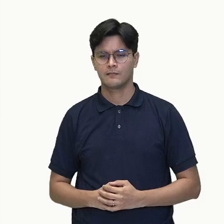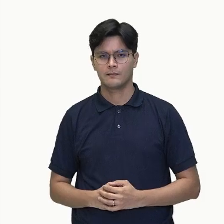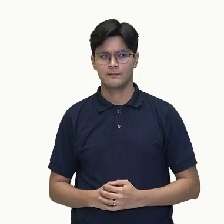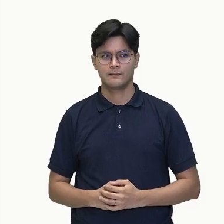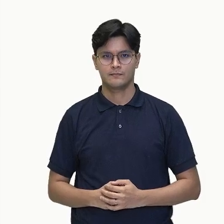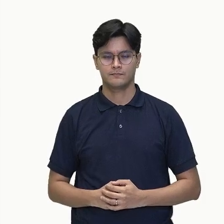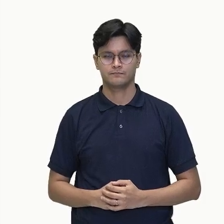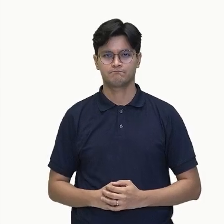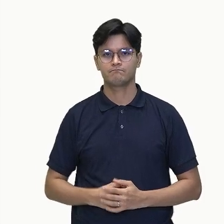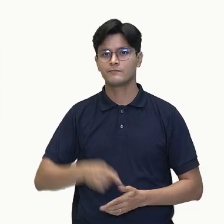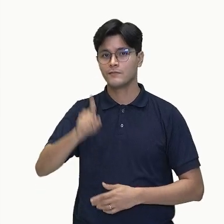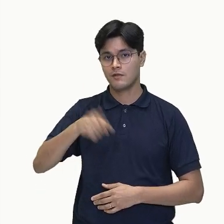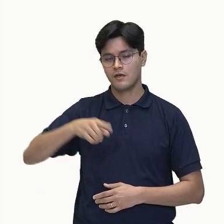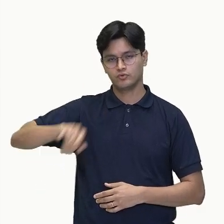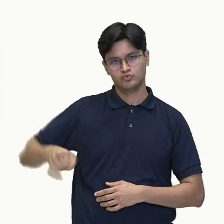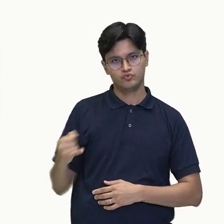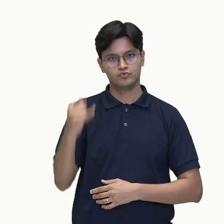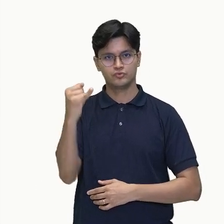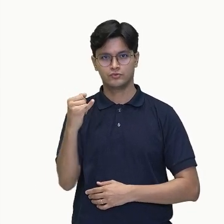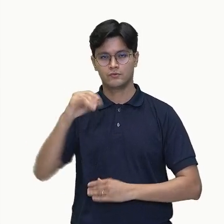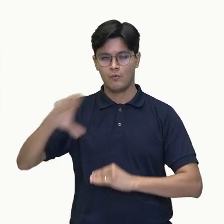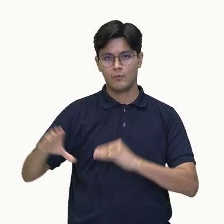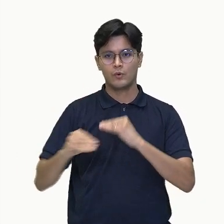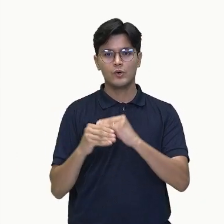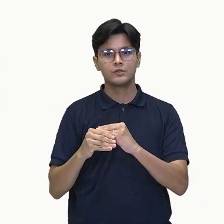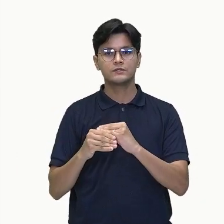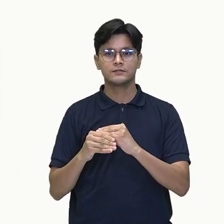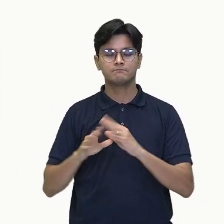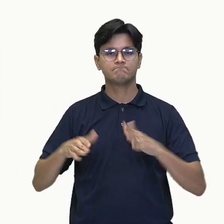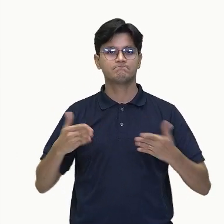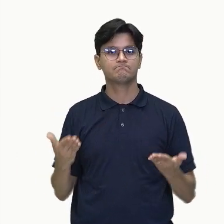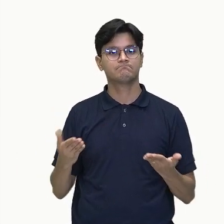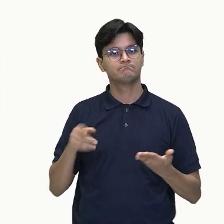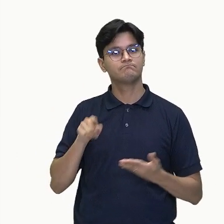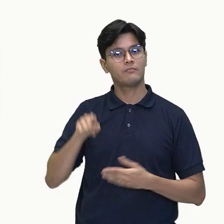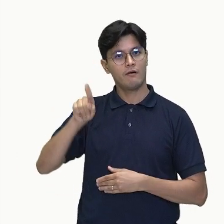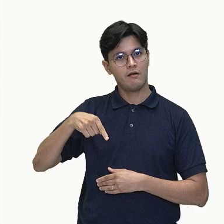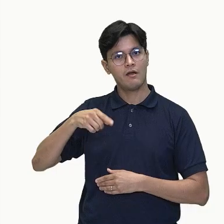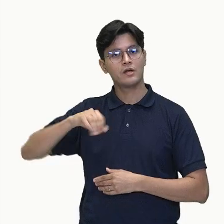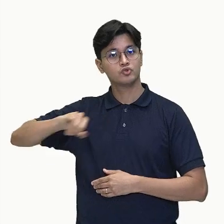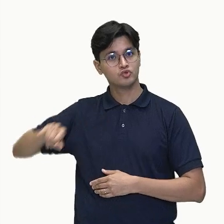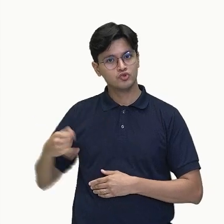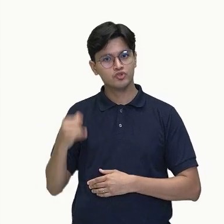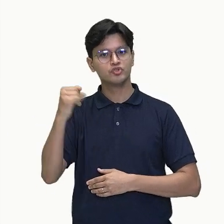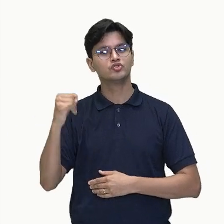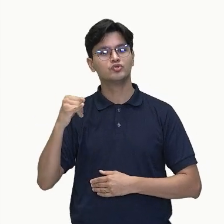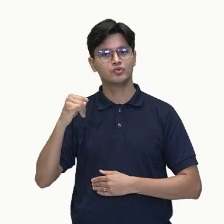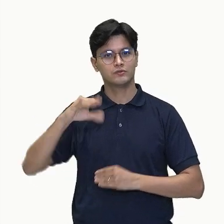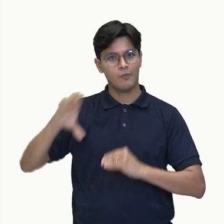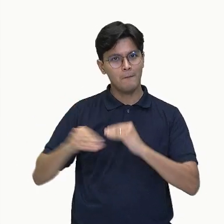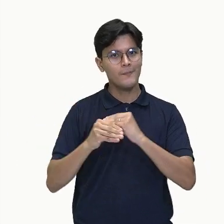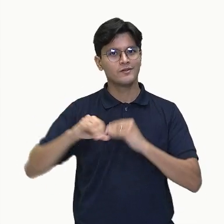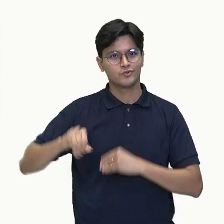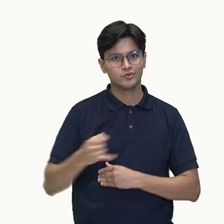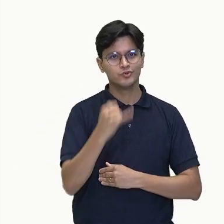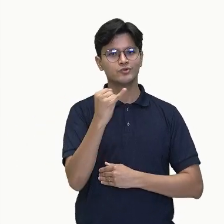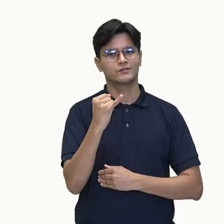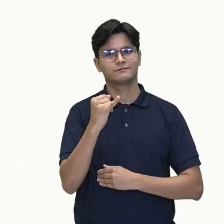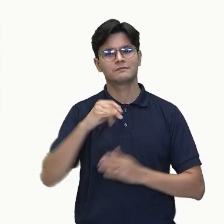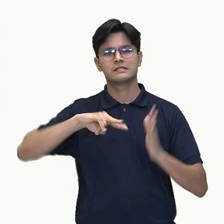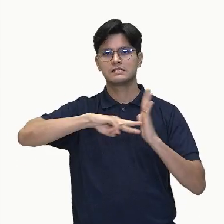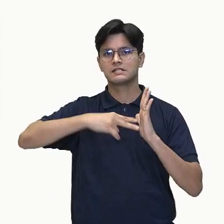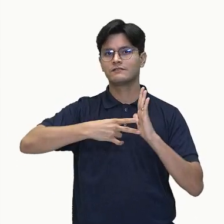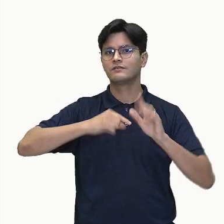se tratar de juros compostos, é o que a gente costuma chamar de juros sobre juros, ou seja, os juros